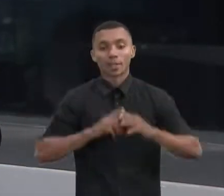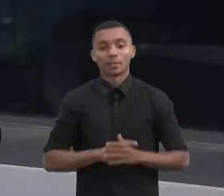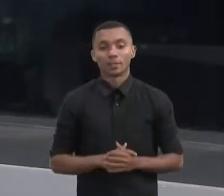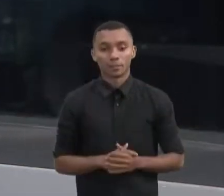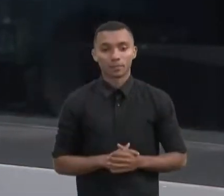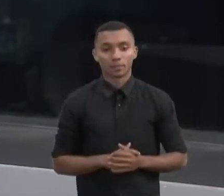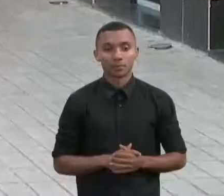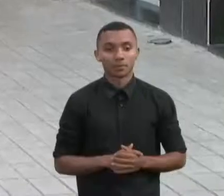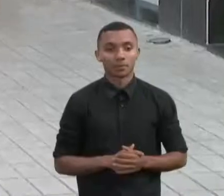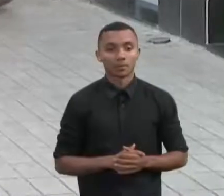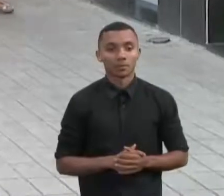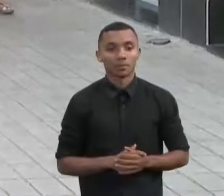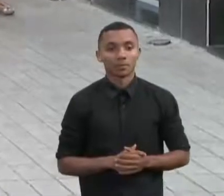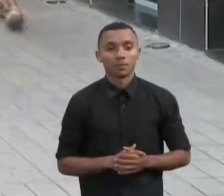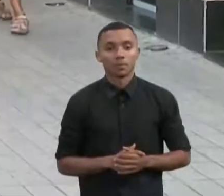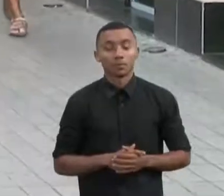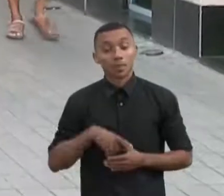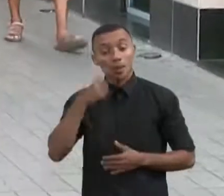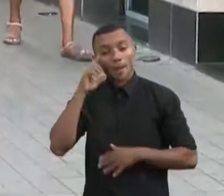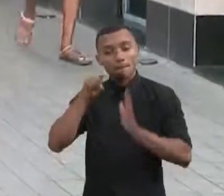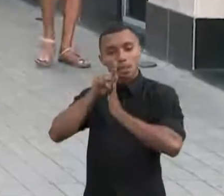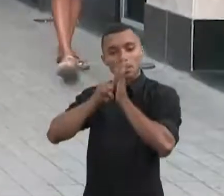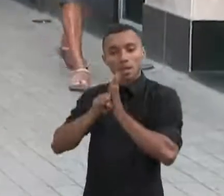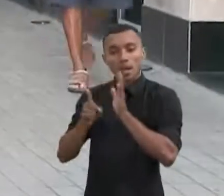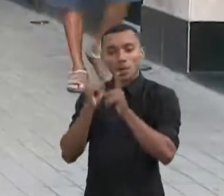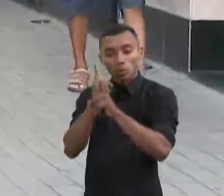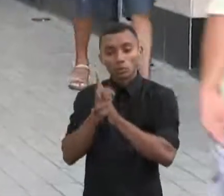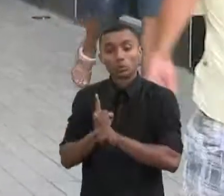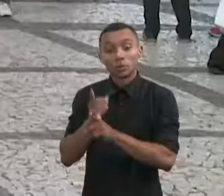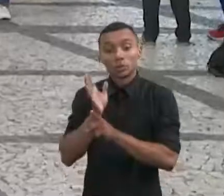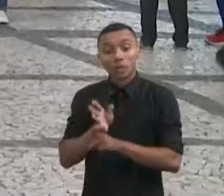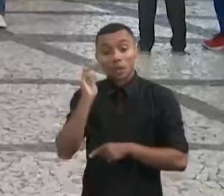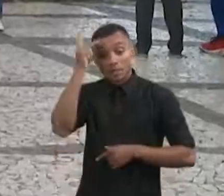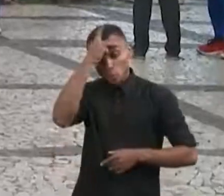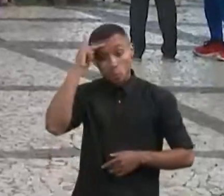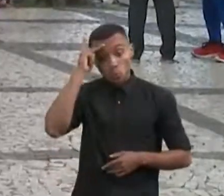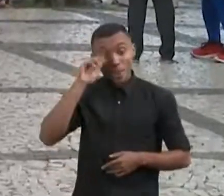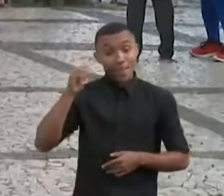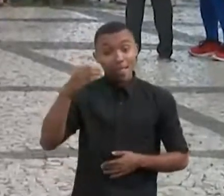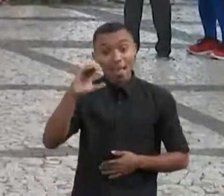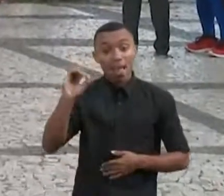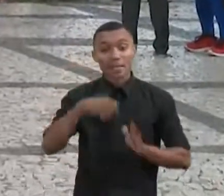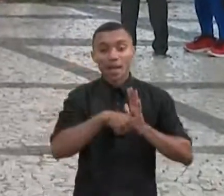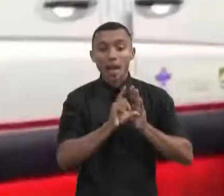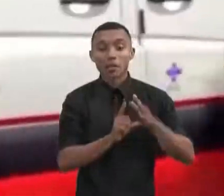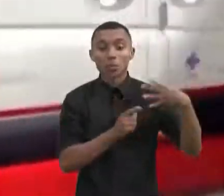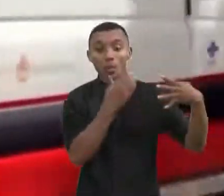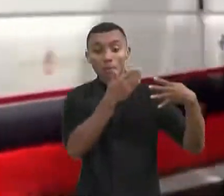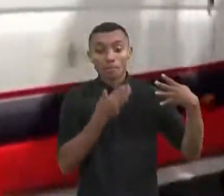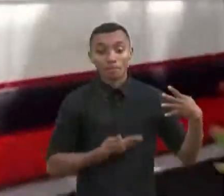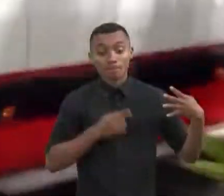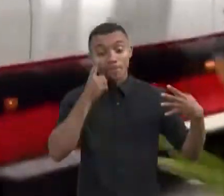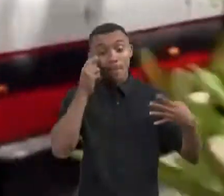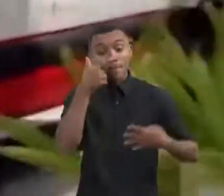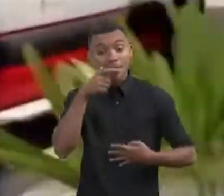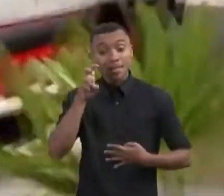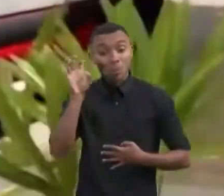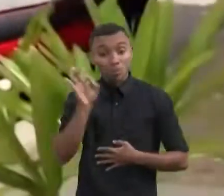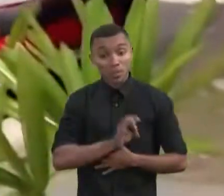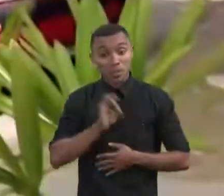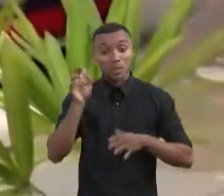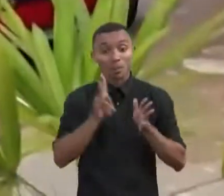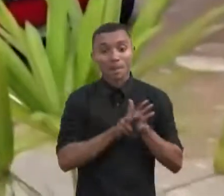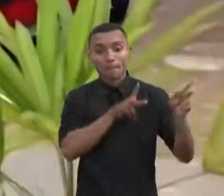Ceará. Uma pesquisa mostrou que 4 em cada 10 pessoas, ou seja, 25%